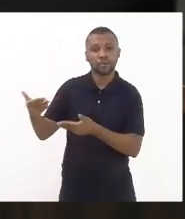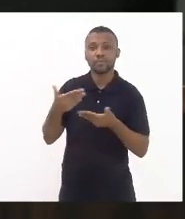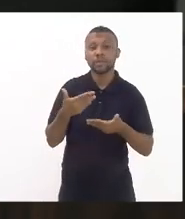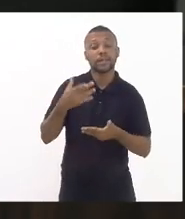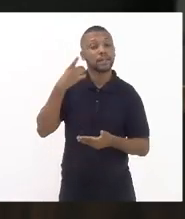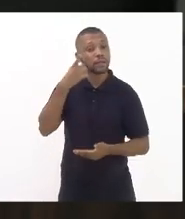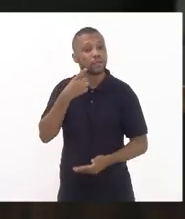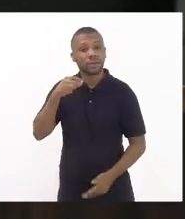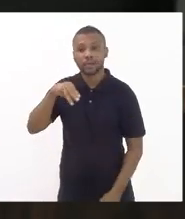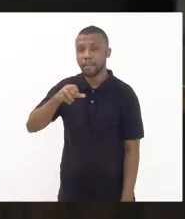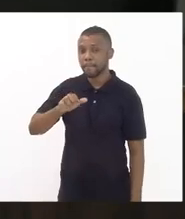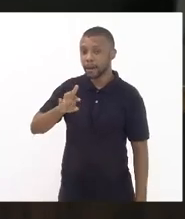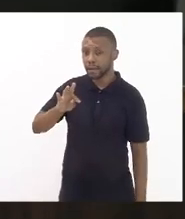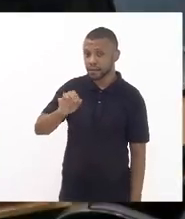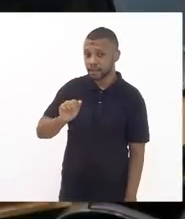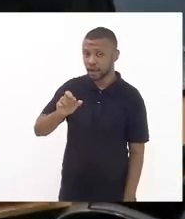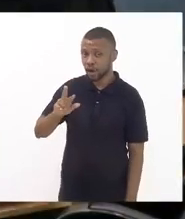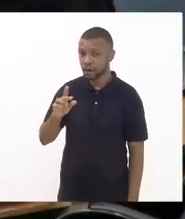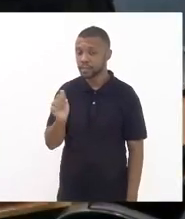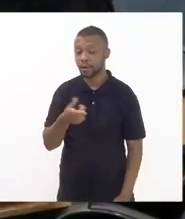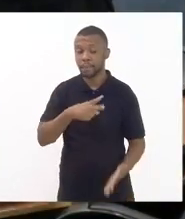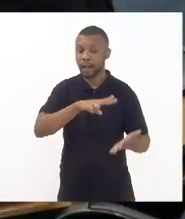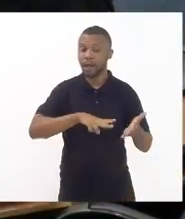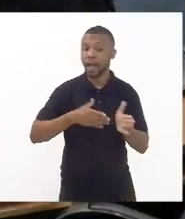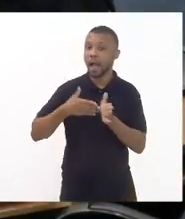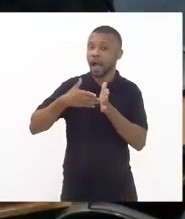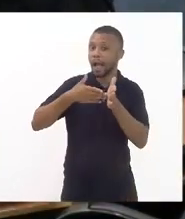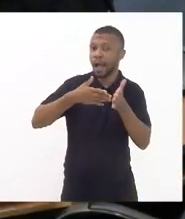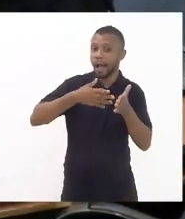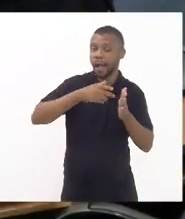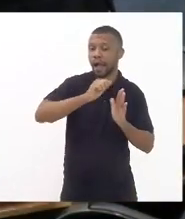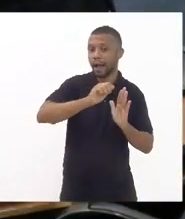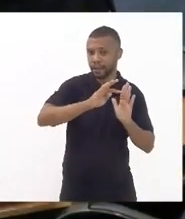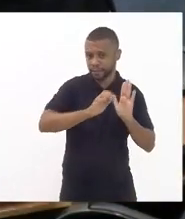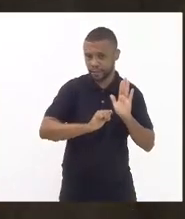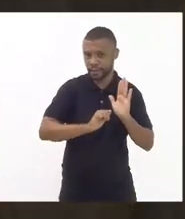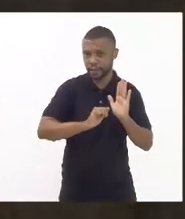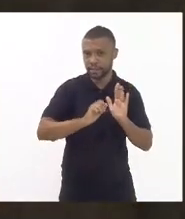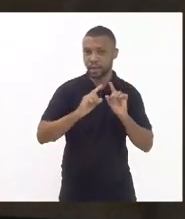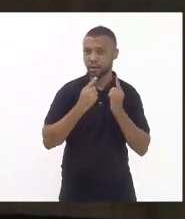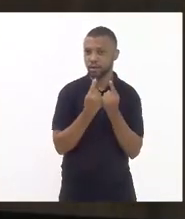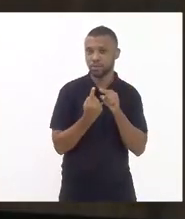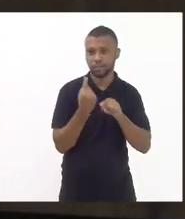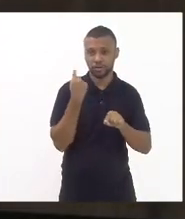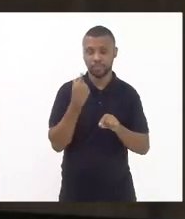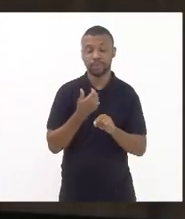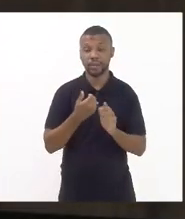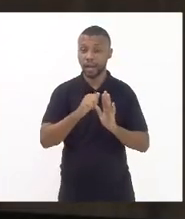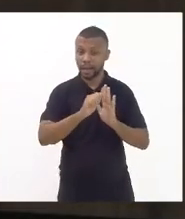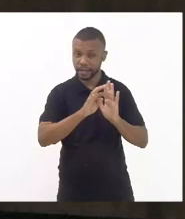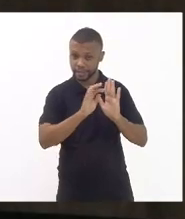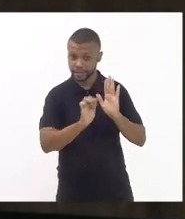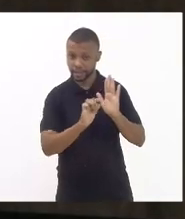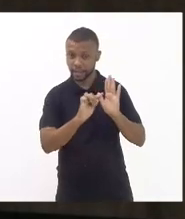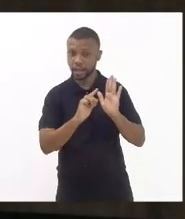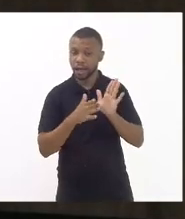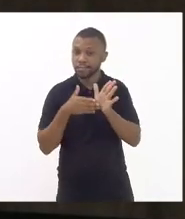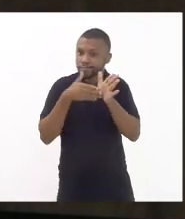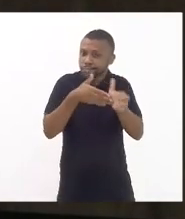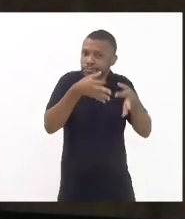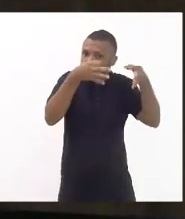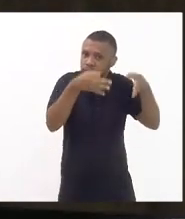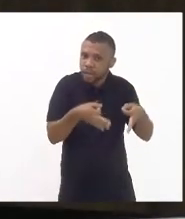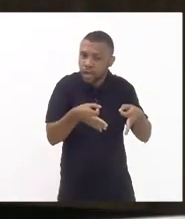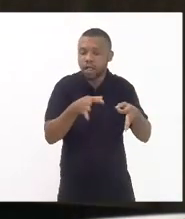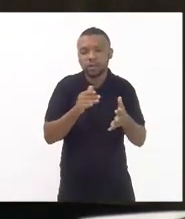leitura da ata da sessão anterior. A ata reflete com exatidão o ocorrido na 25ª sessão extraordinária,